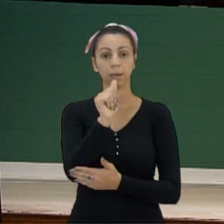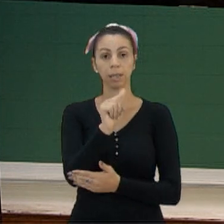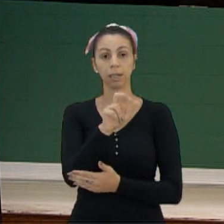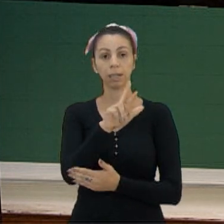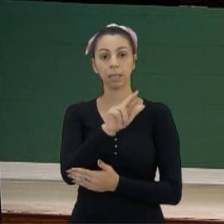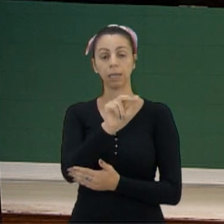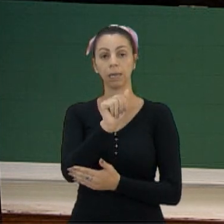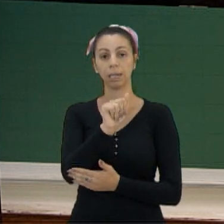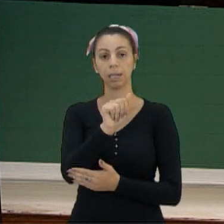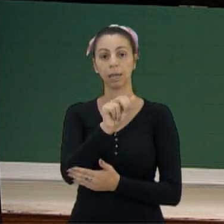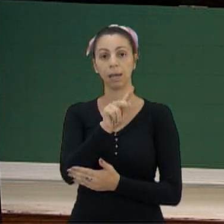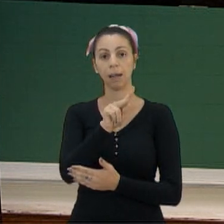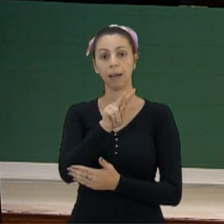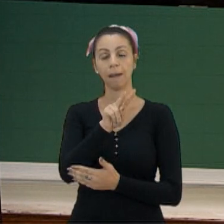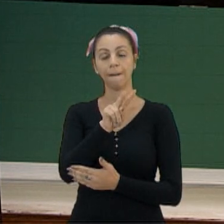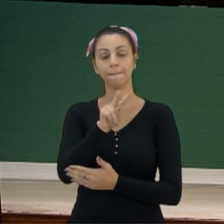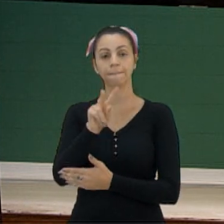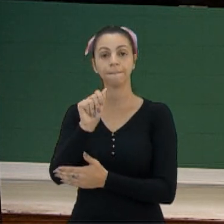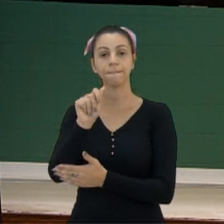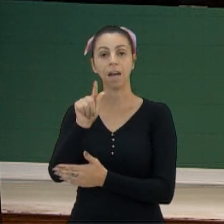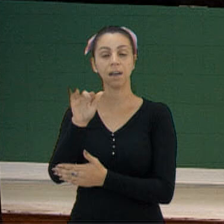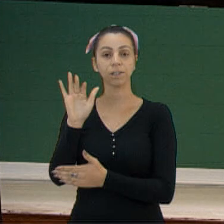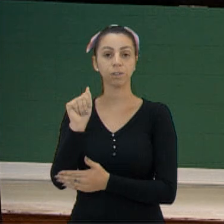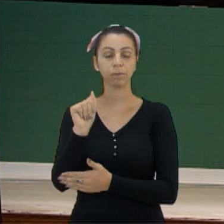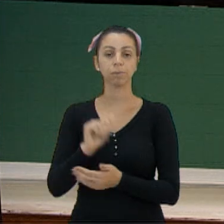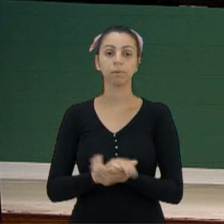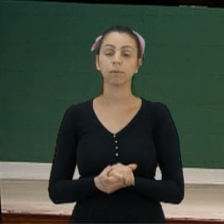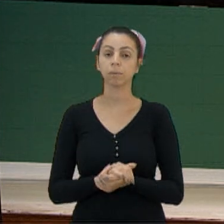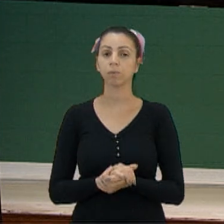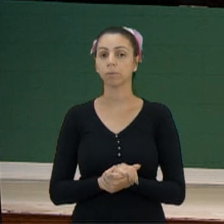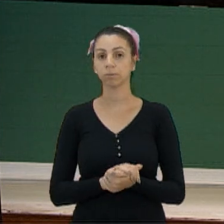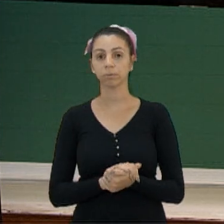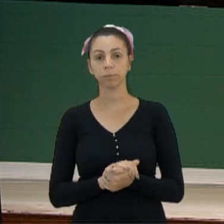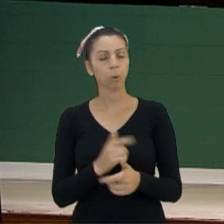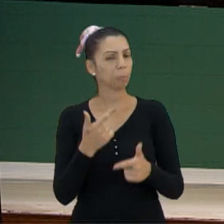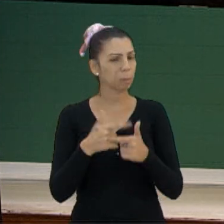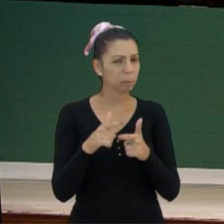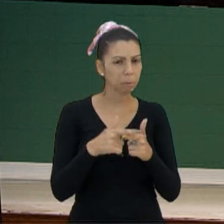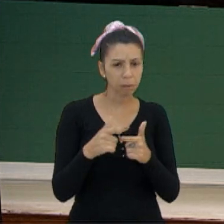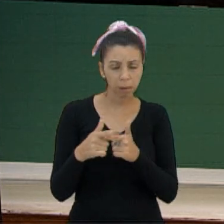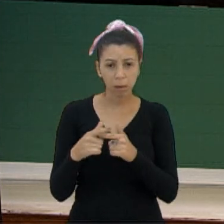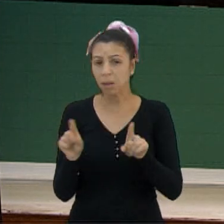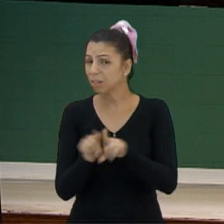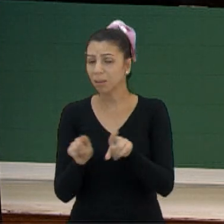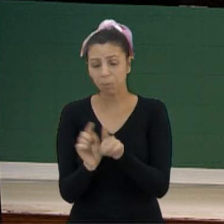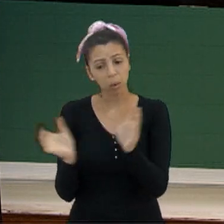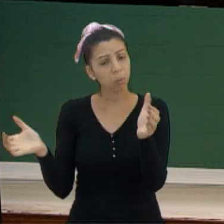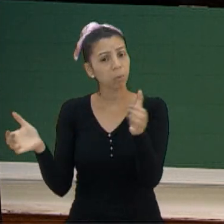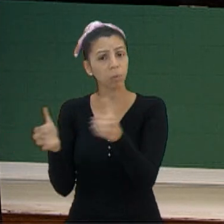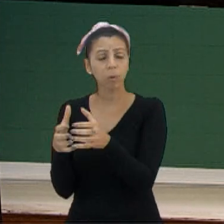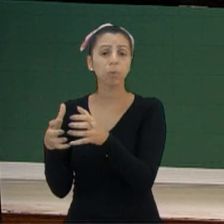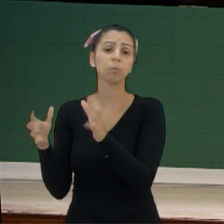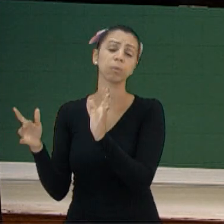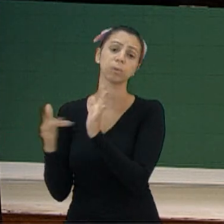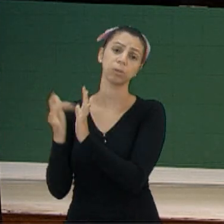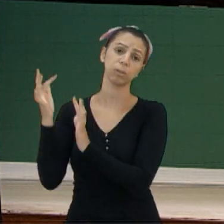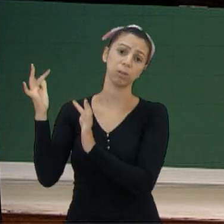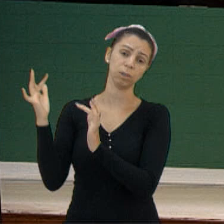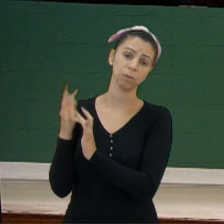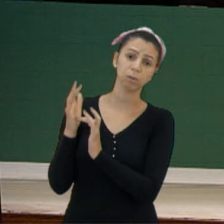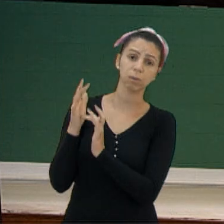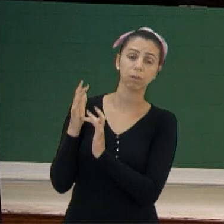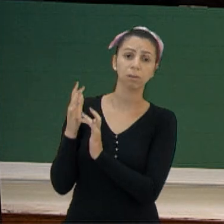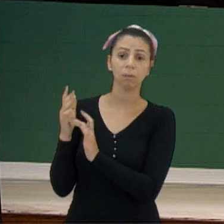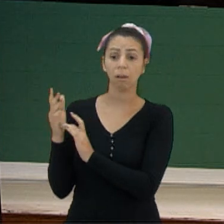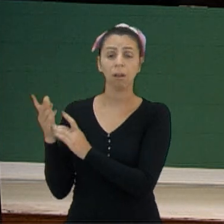IV, que aconteceu, deu tanto problema. Podemos falar da Companhia de Jesus, do Santo Inácio de Loyola,